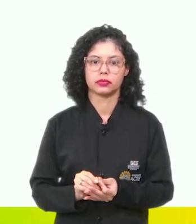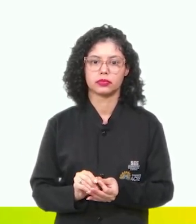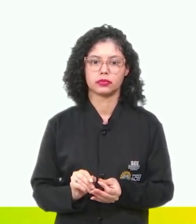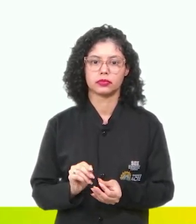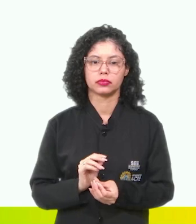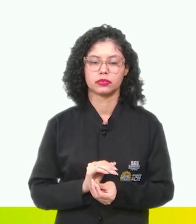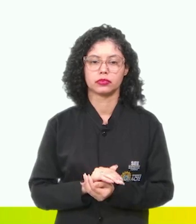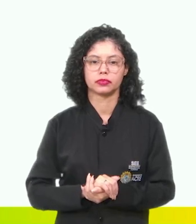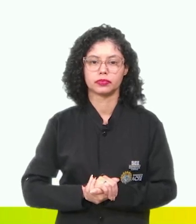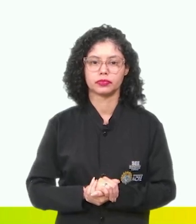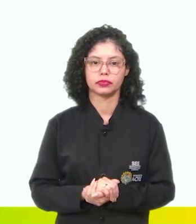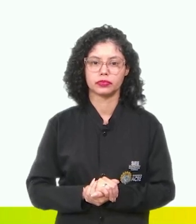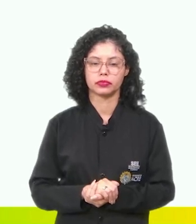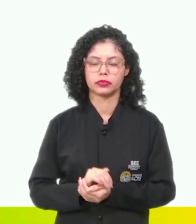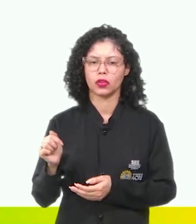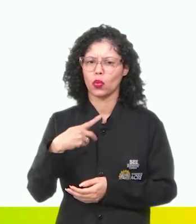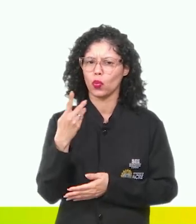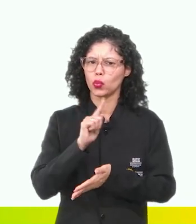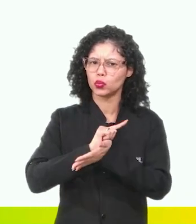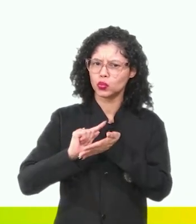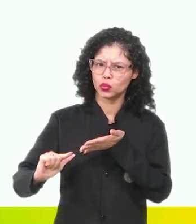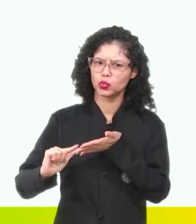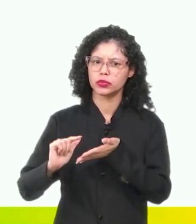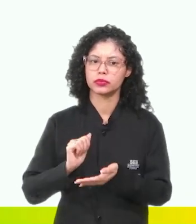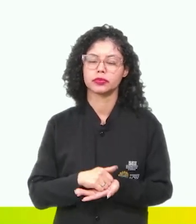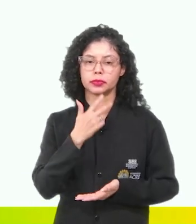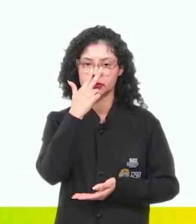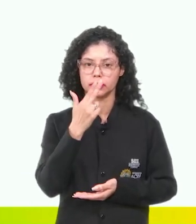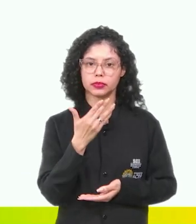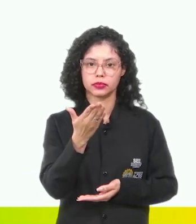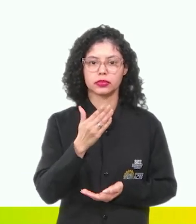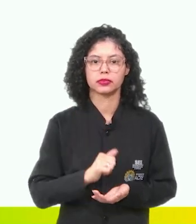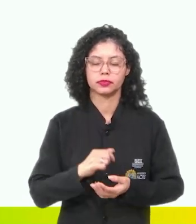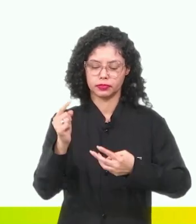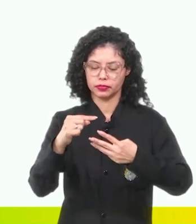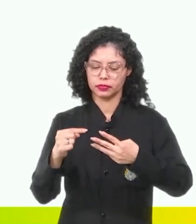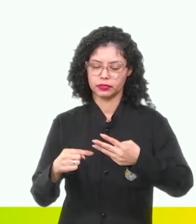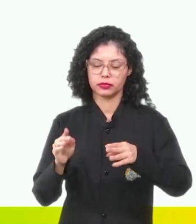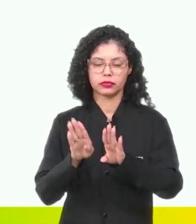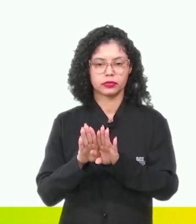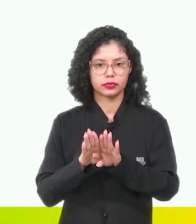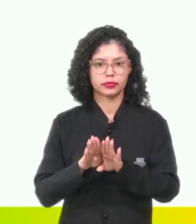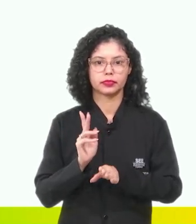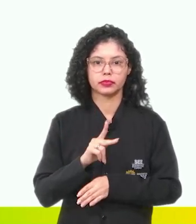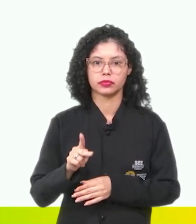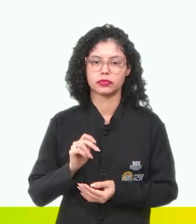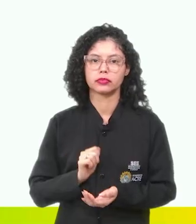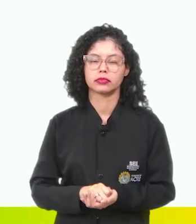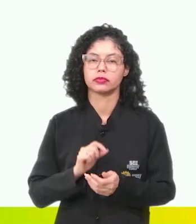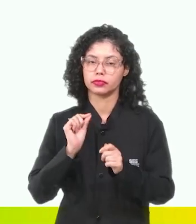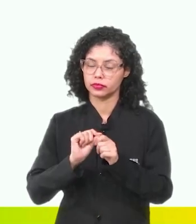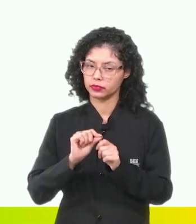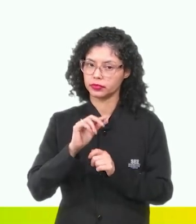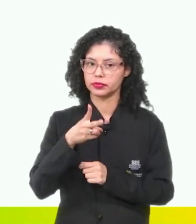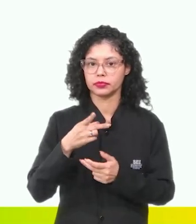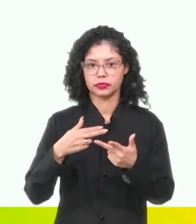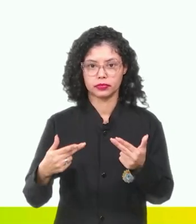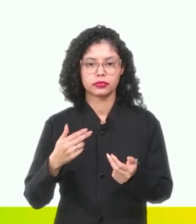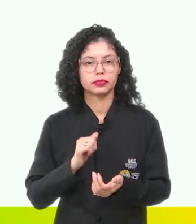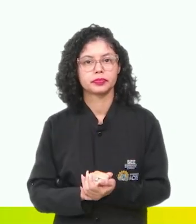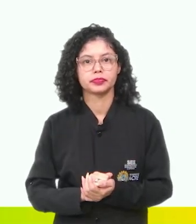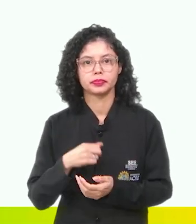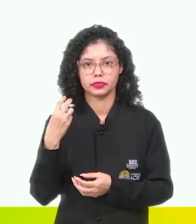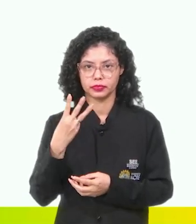E quantas lisa, pessoal, tá aparecendo para você? 3 também, professora. Faz aquele mesmo esquema. 3 vezes 3,